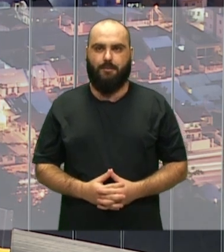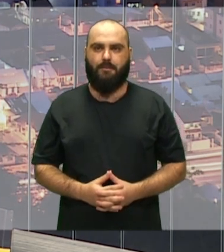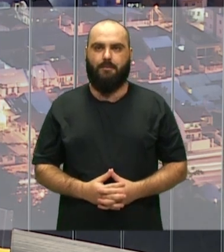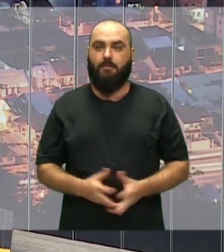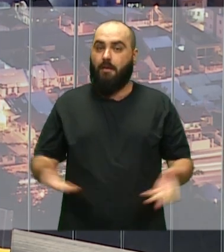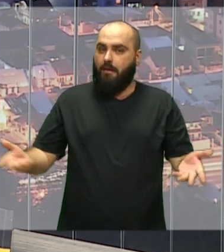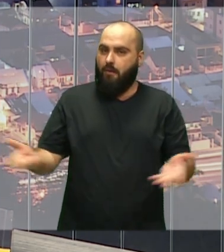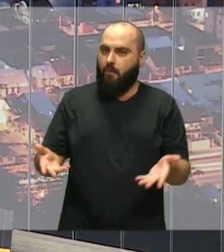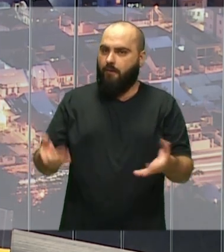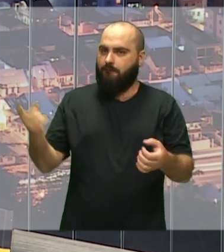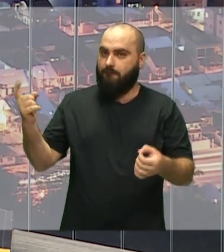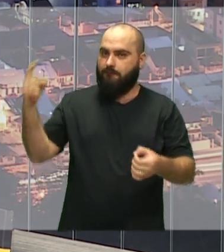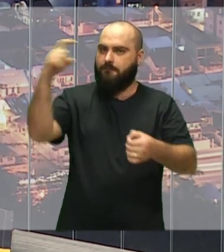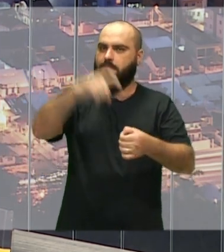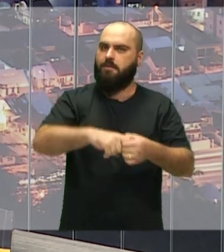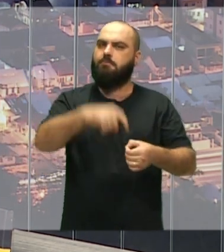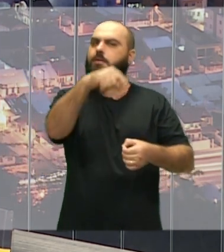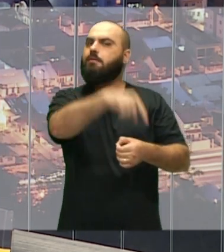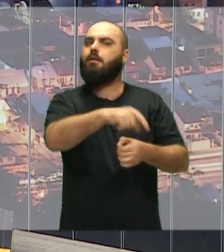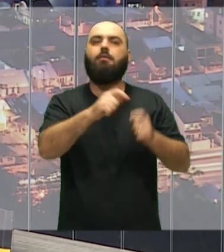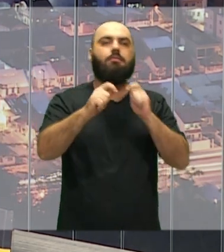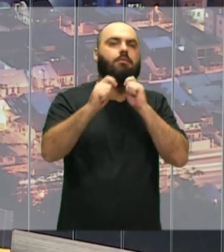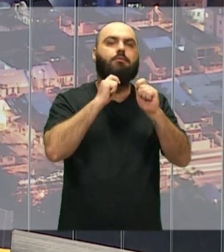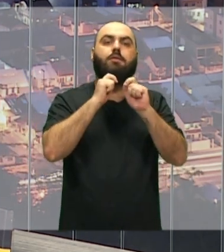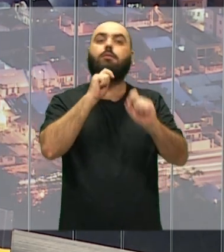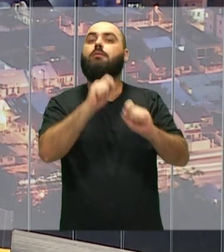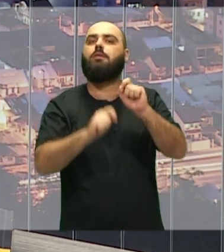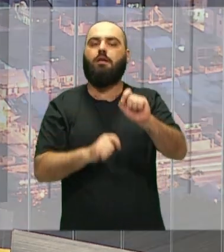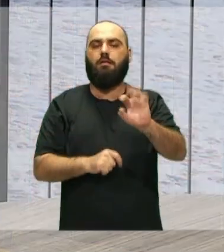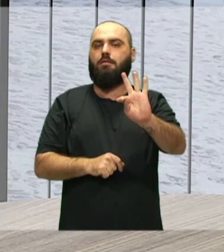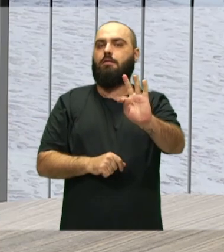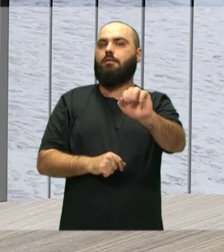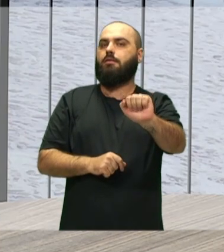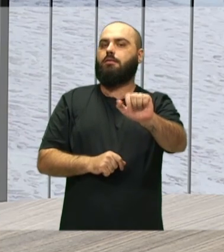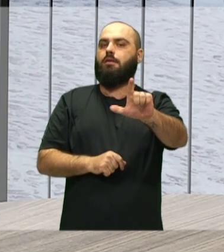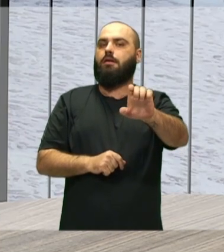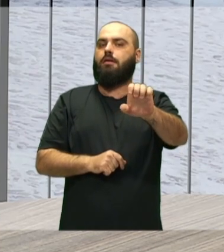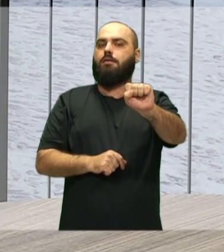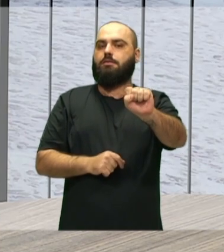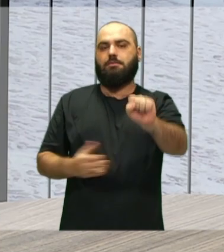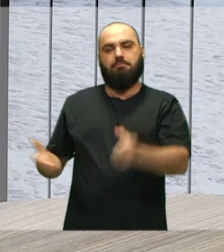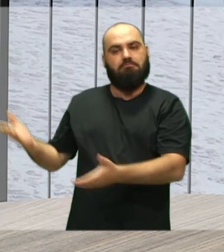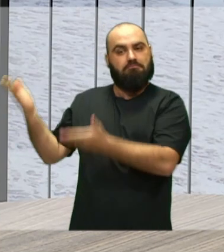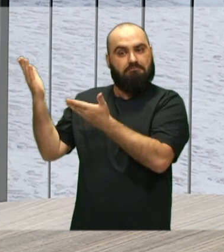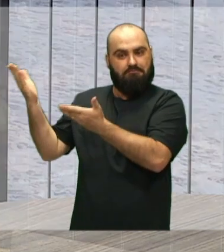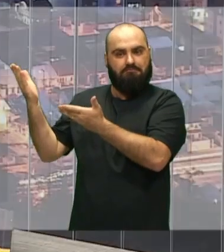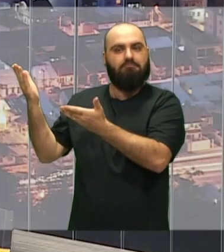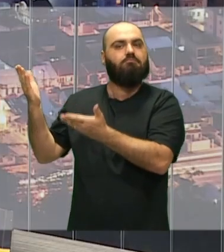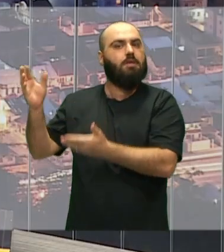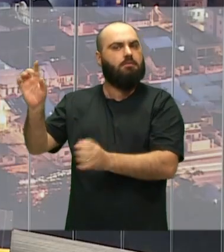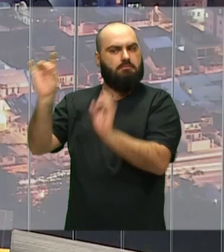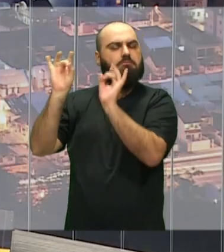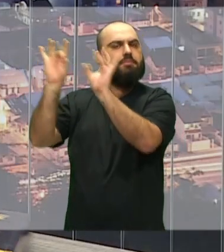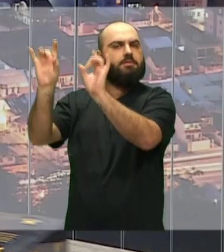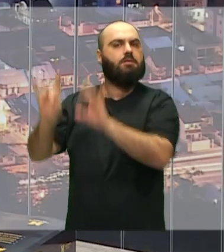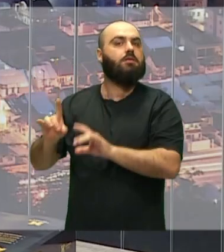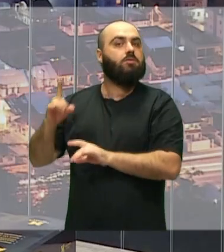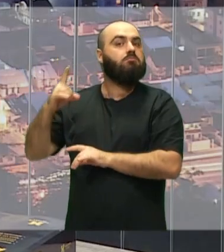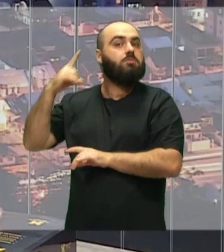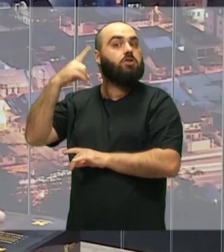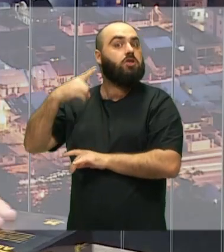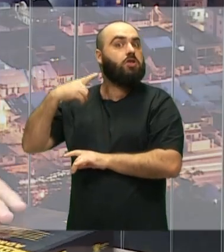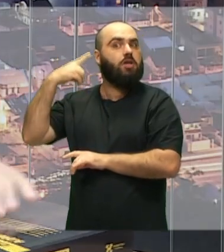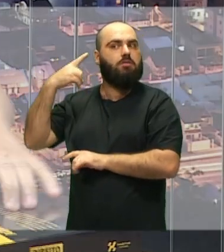Voltamos aqui no Câmara Aberta, que hoje entrevisto o Thales Guedin Júnior, especialista em Direito Administrativo e Constitucional e o autor